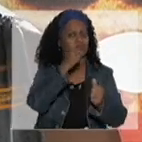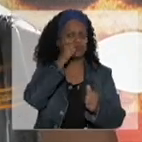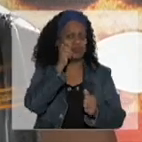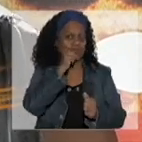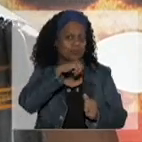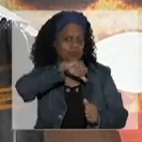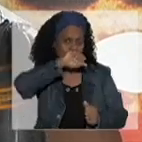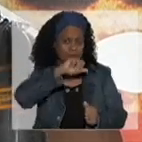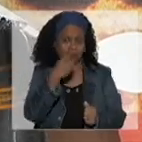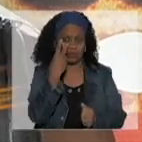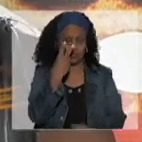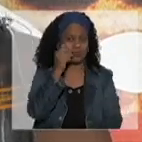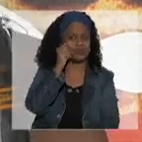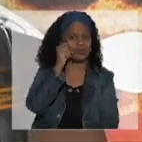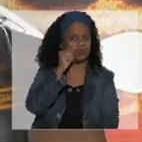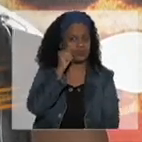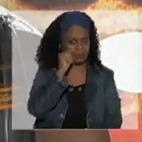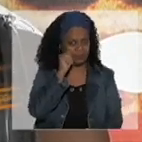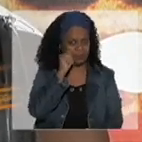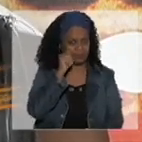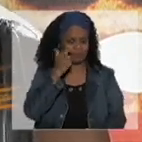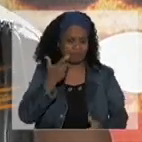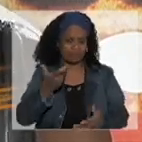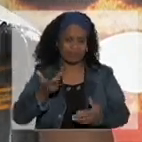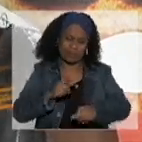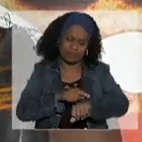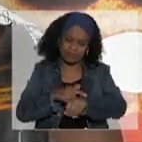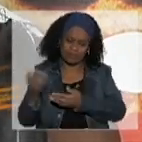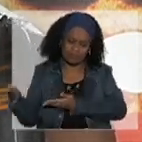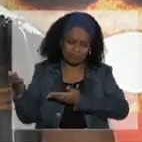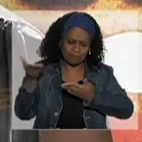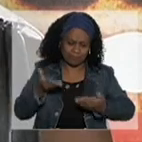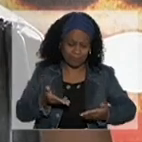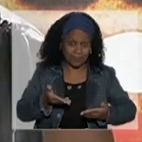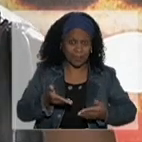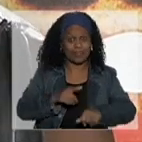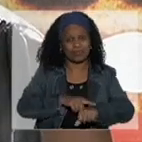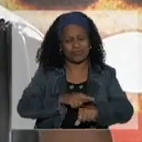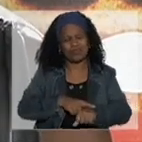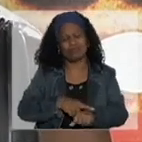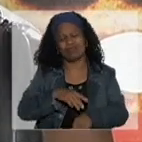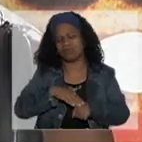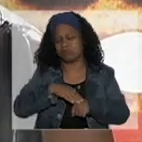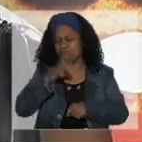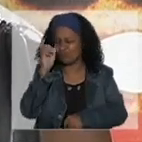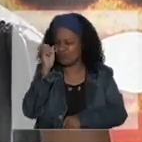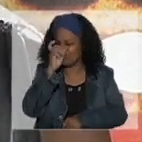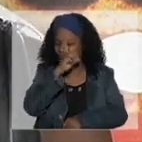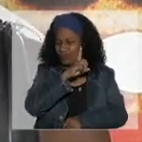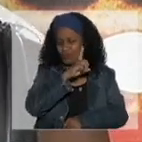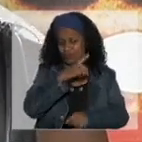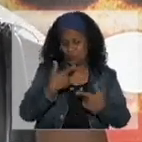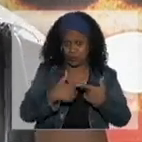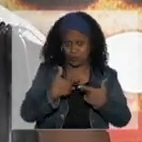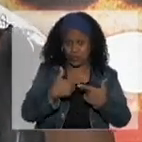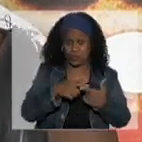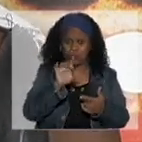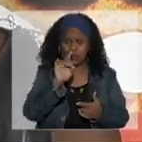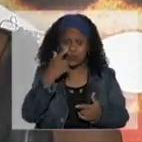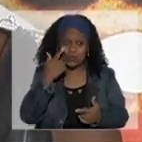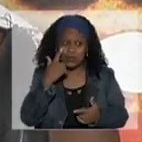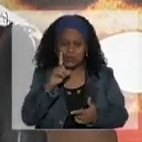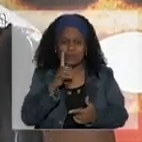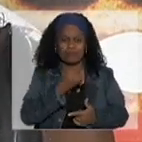e duas irmãs e assim de um tempo pra cá a situação tá bem precária mesmo porque estamos